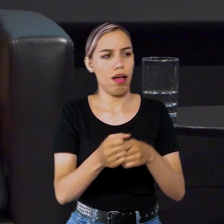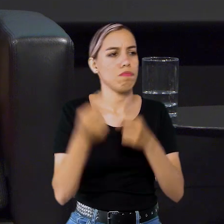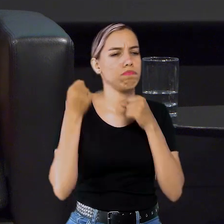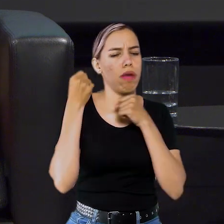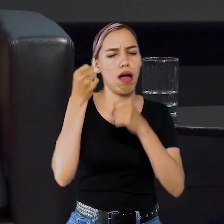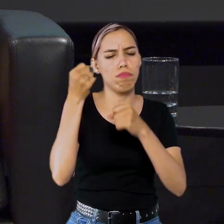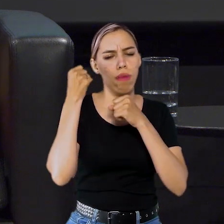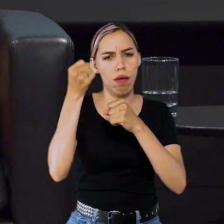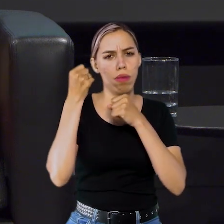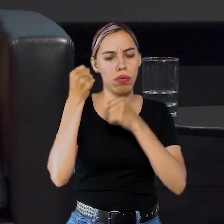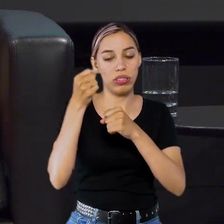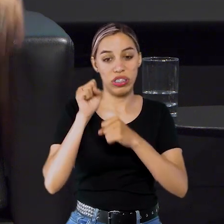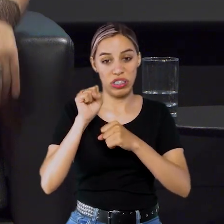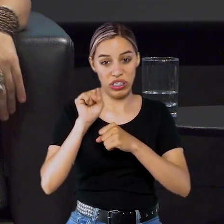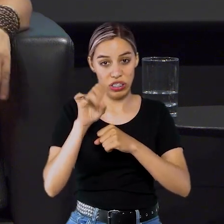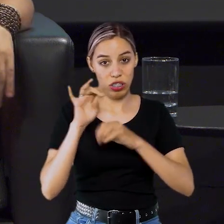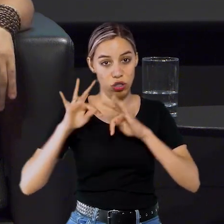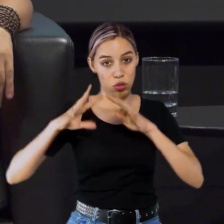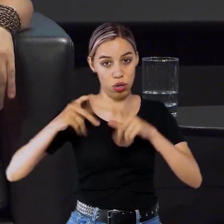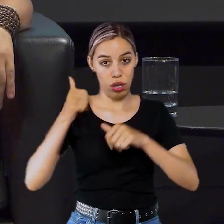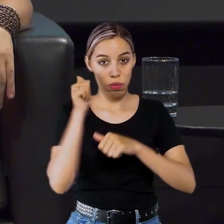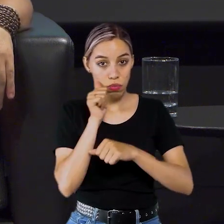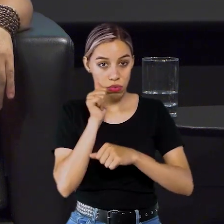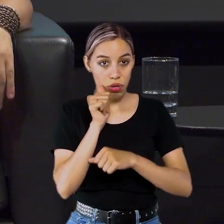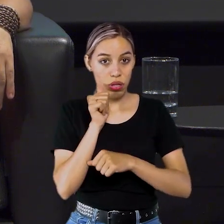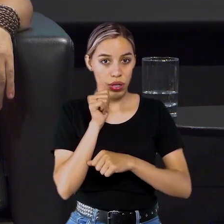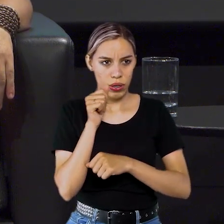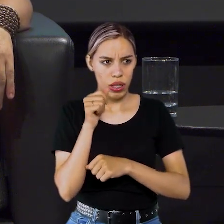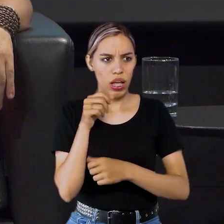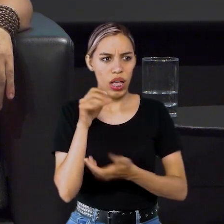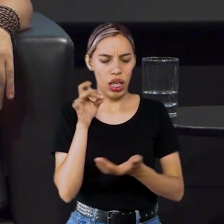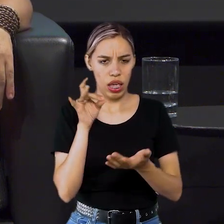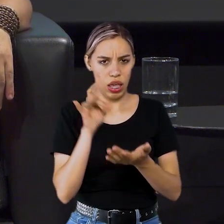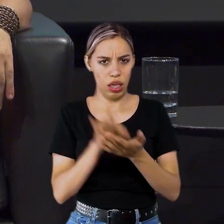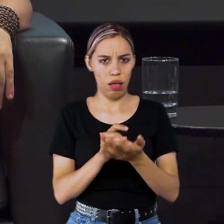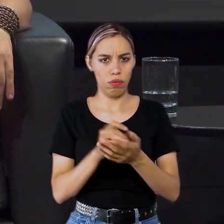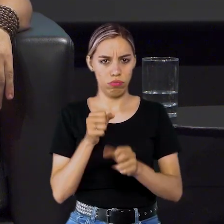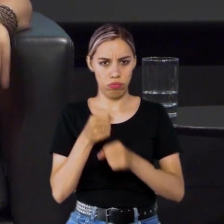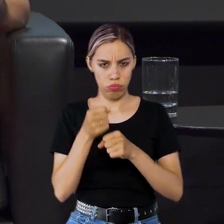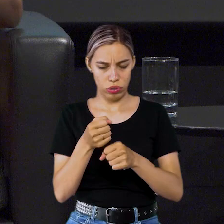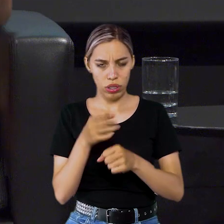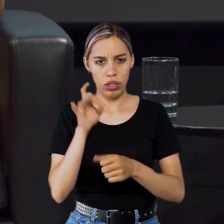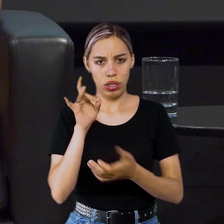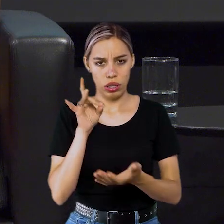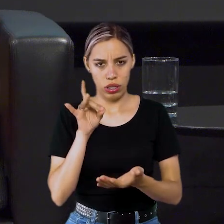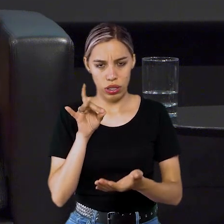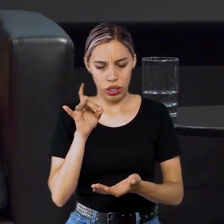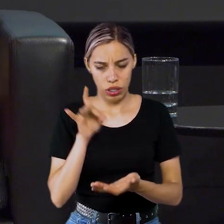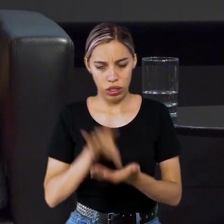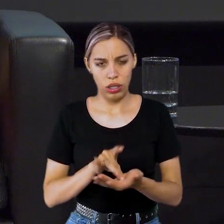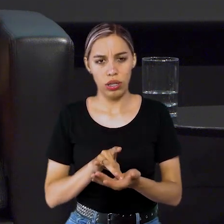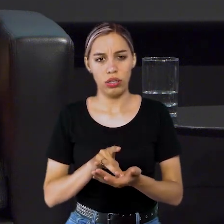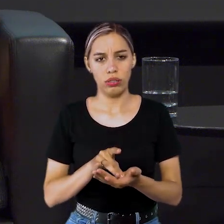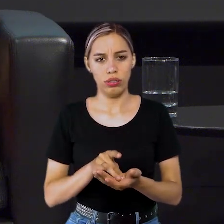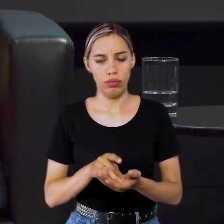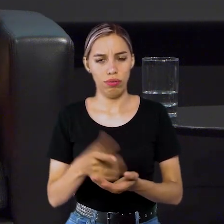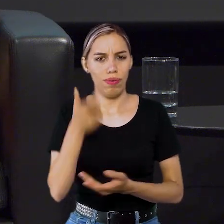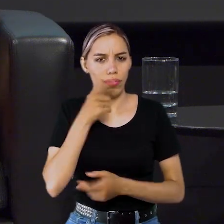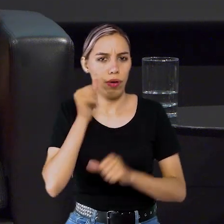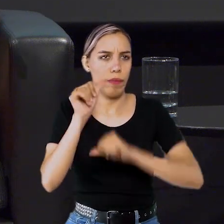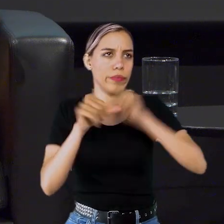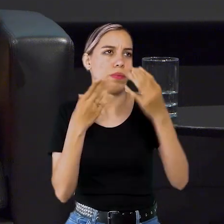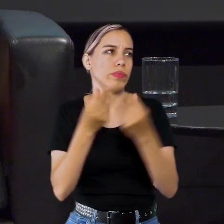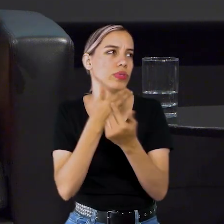rezo profundo, a gente era capaz de frear muita coisa. Mas, infelizmente, as pessoas perderam o